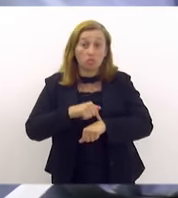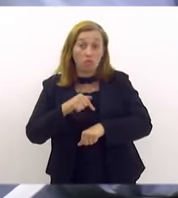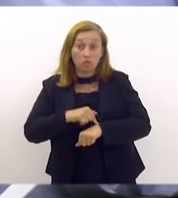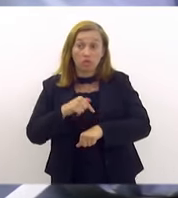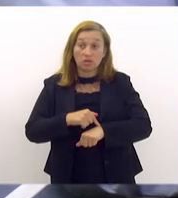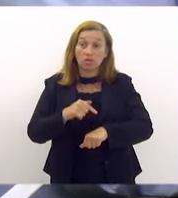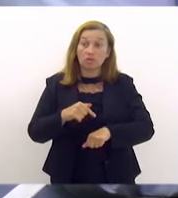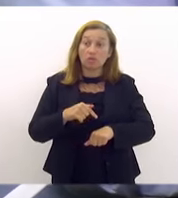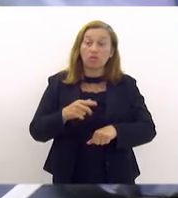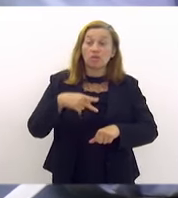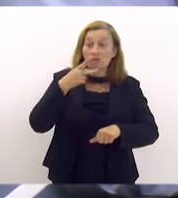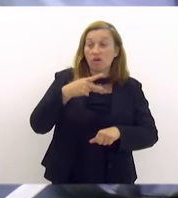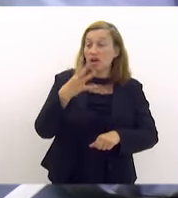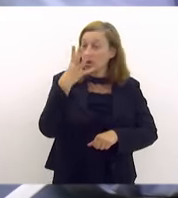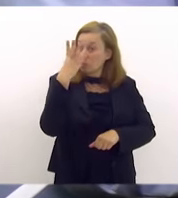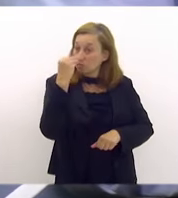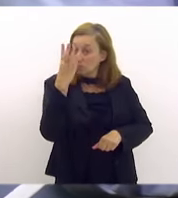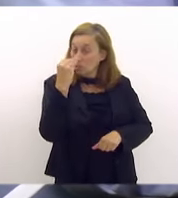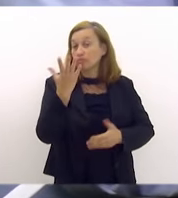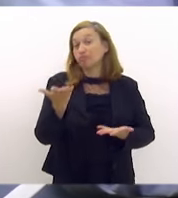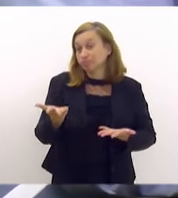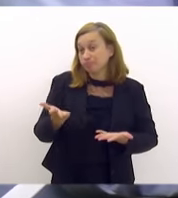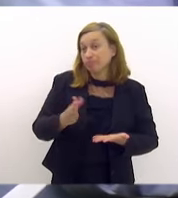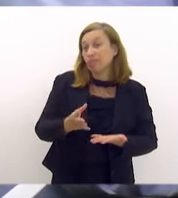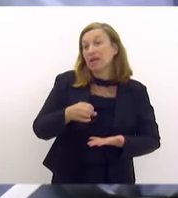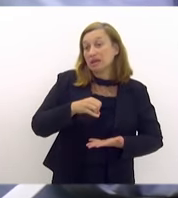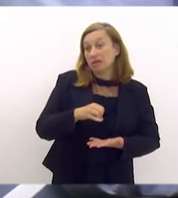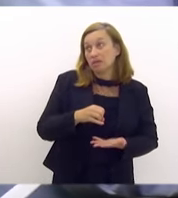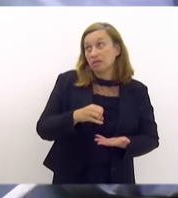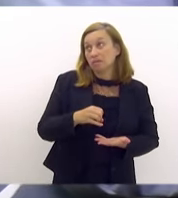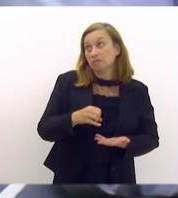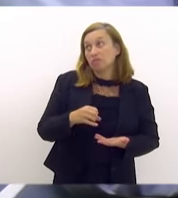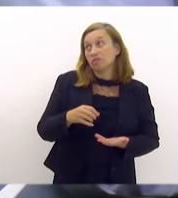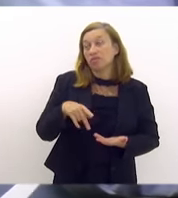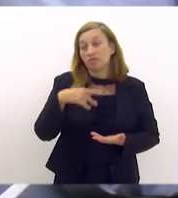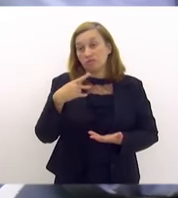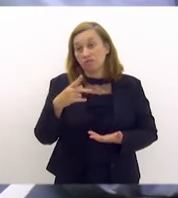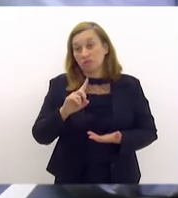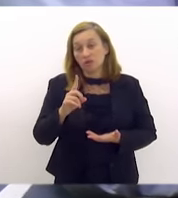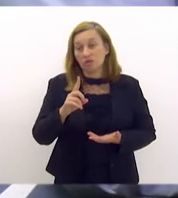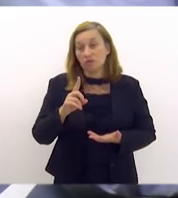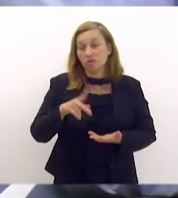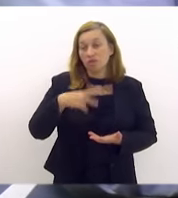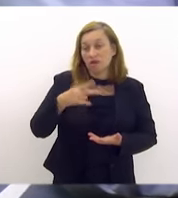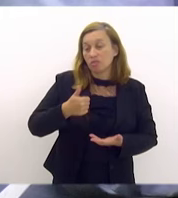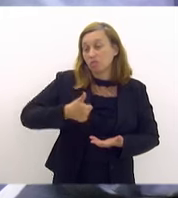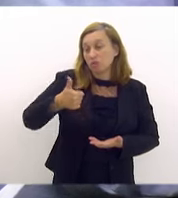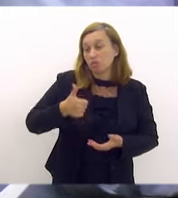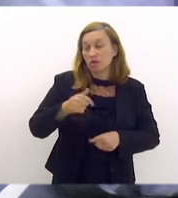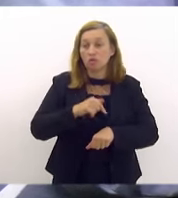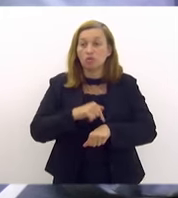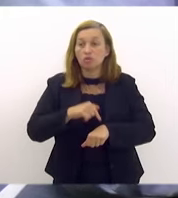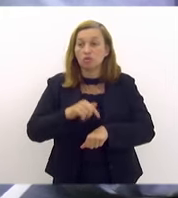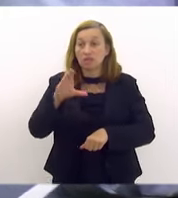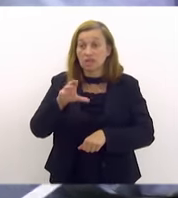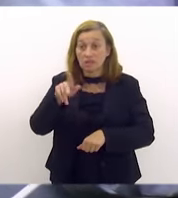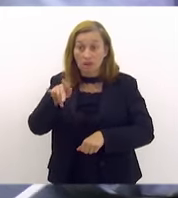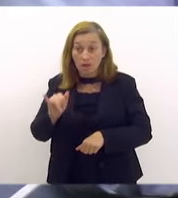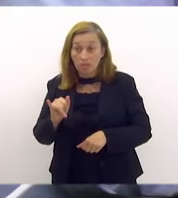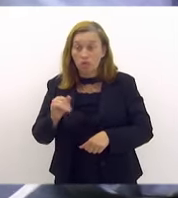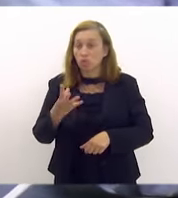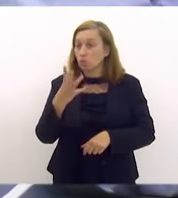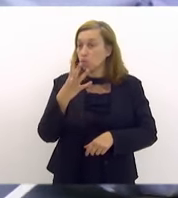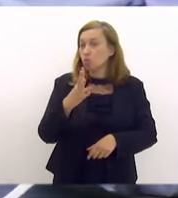falar do reconhecimento de fotografia sequer falamos no primeiro momento em que instituímos a CPI do